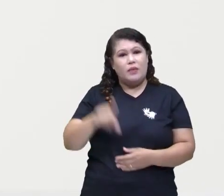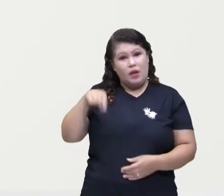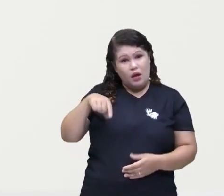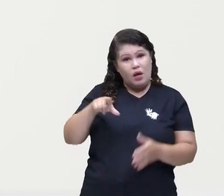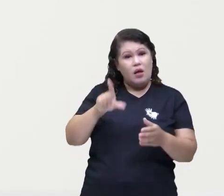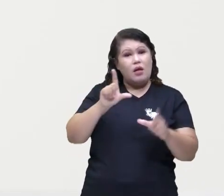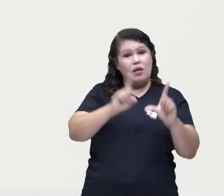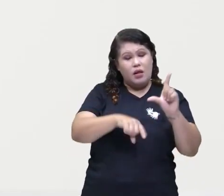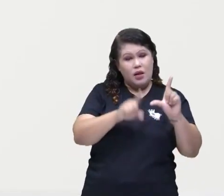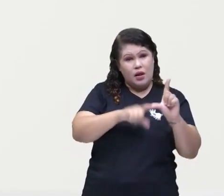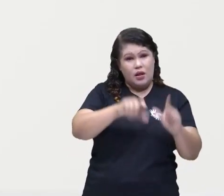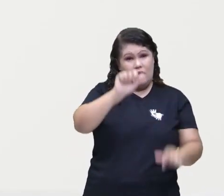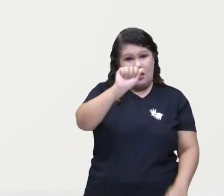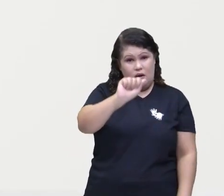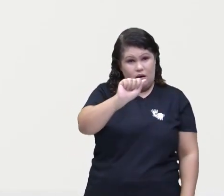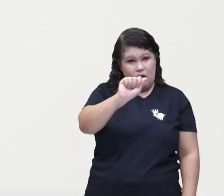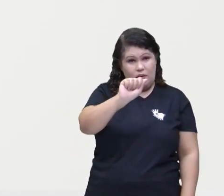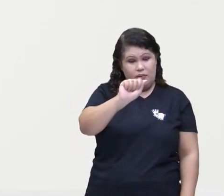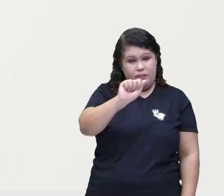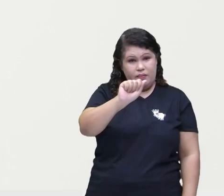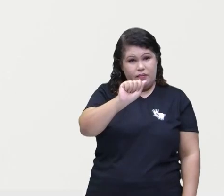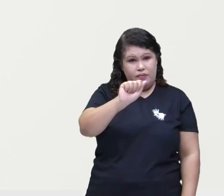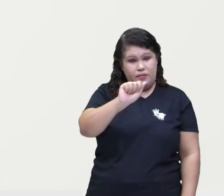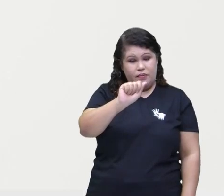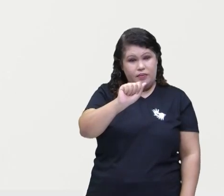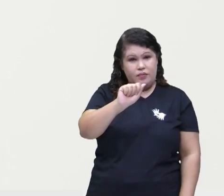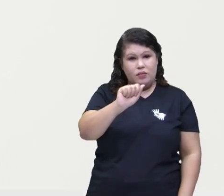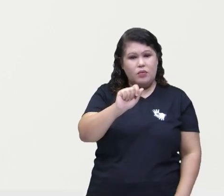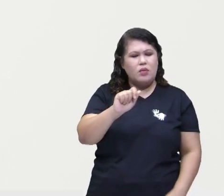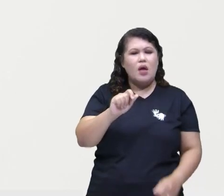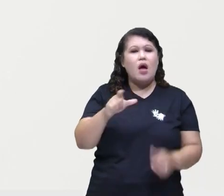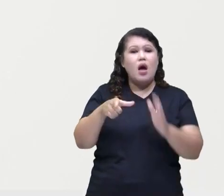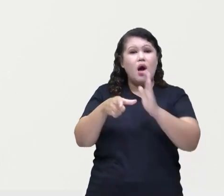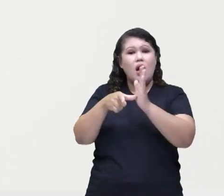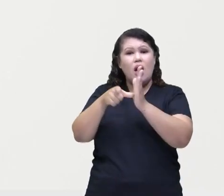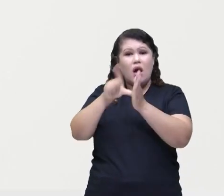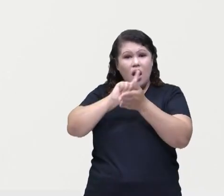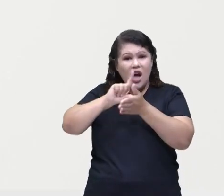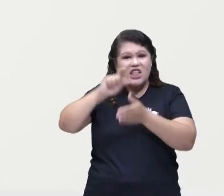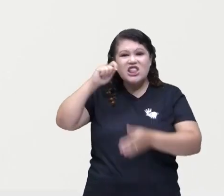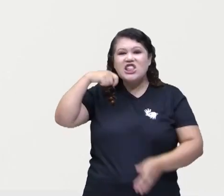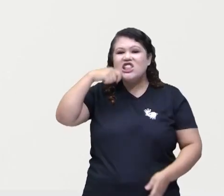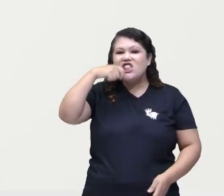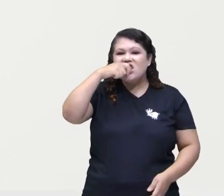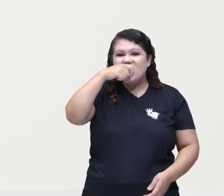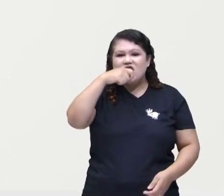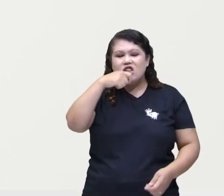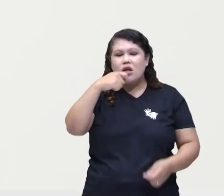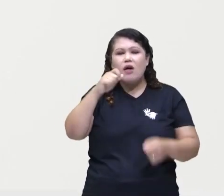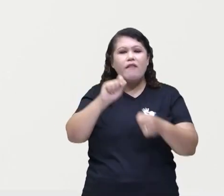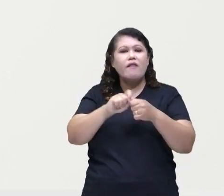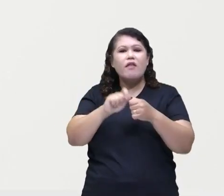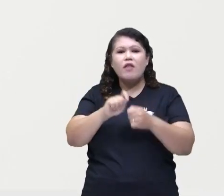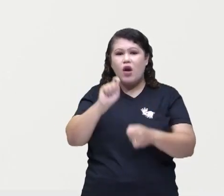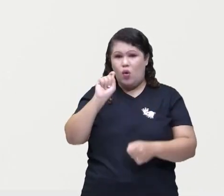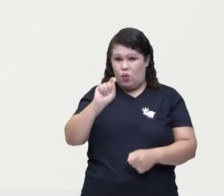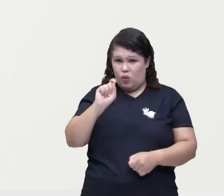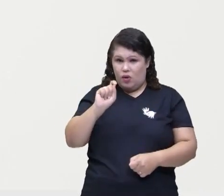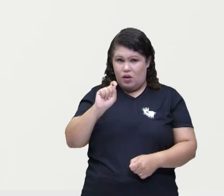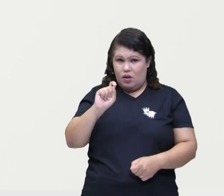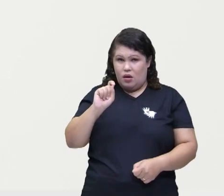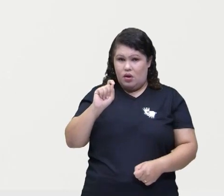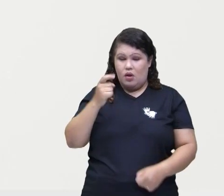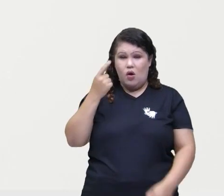A. Observem a nossa questão. O que a questão ela quer? Observe as